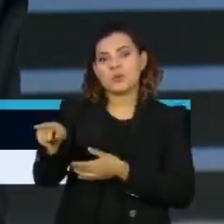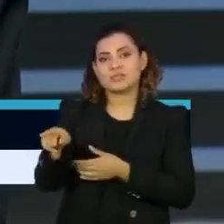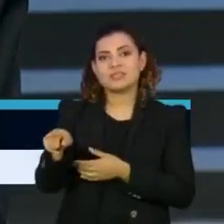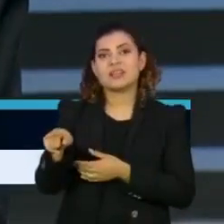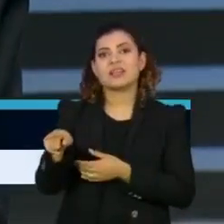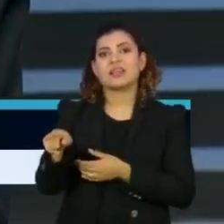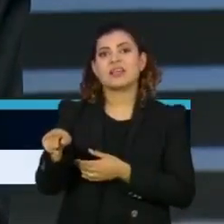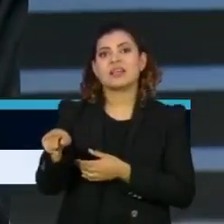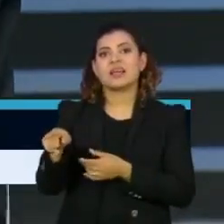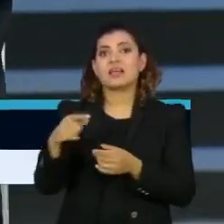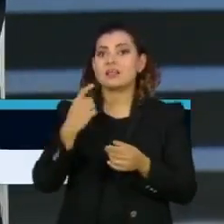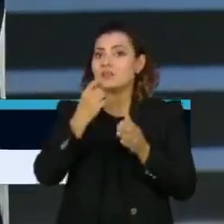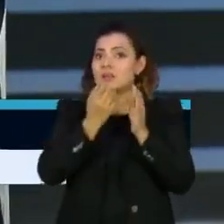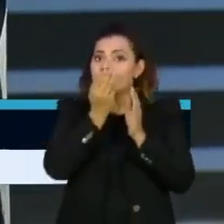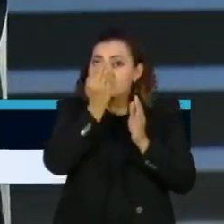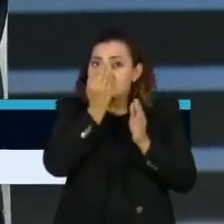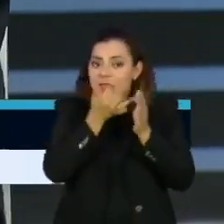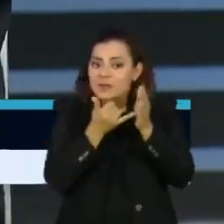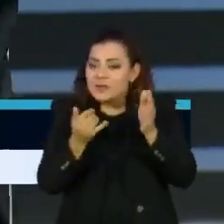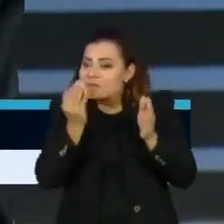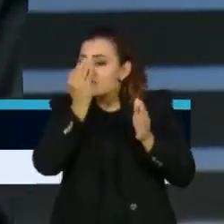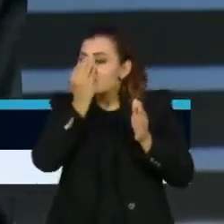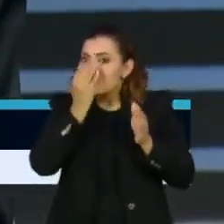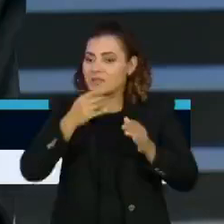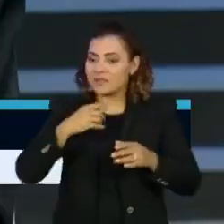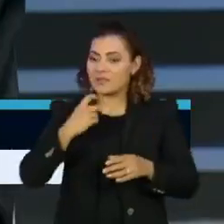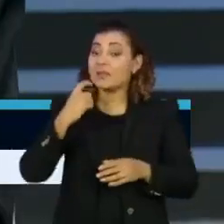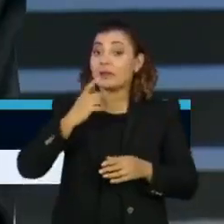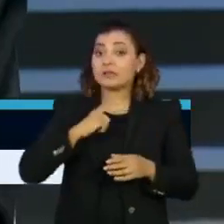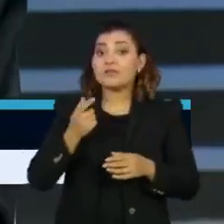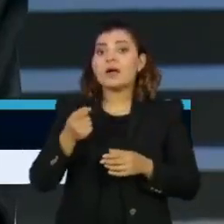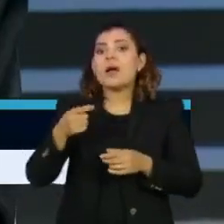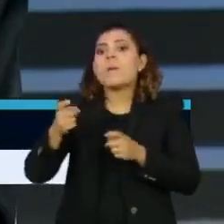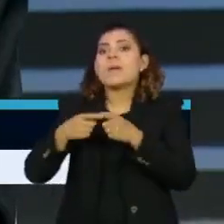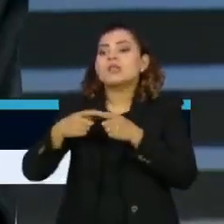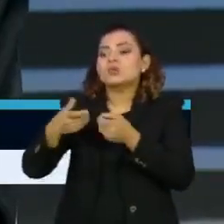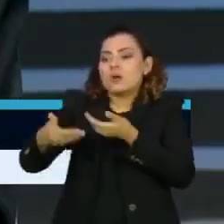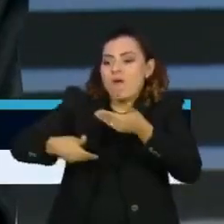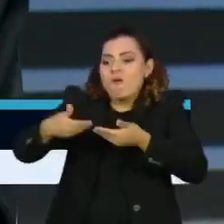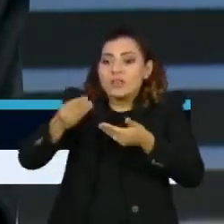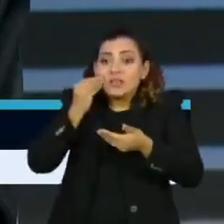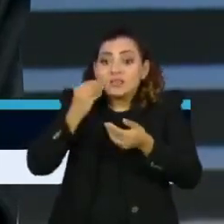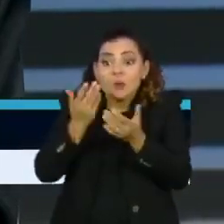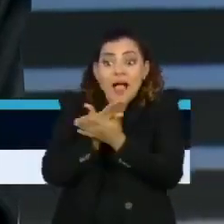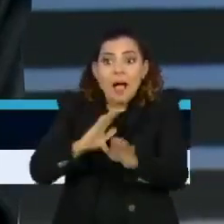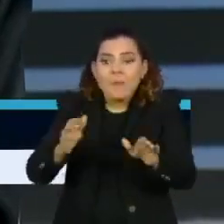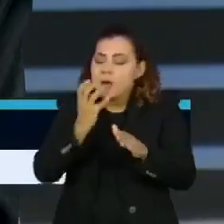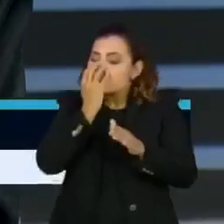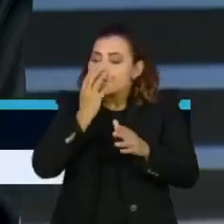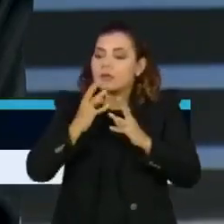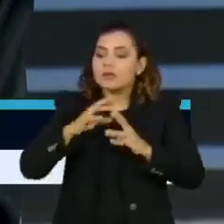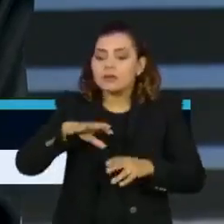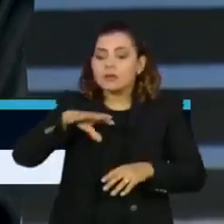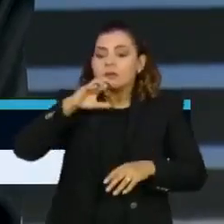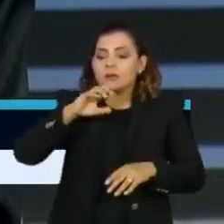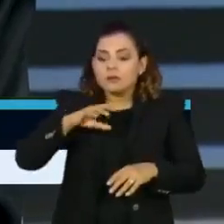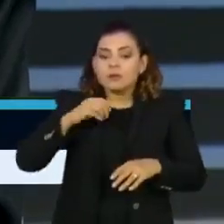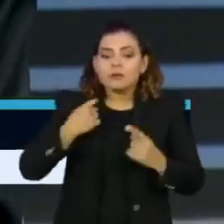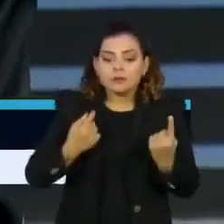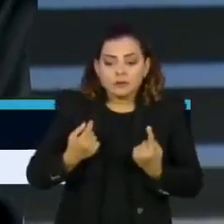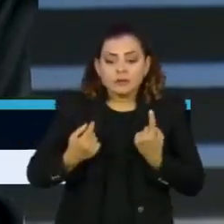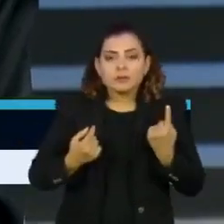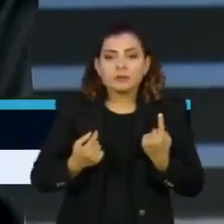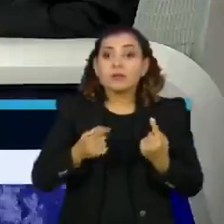do tubo sendo desmamada como fala os médicos né eu lembro de ver uma matéria que dizia a